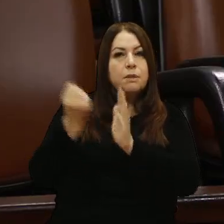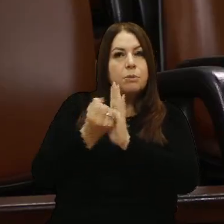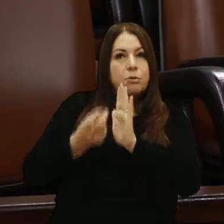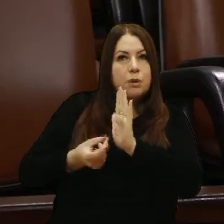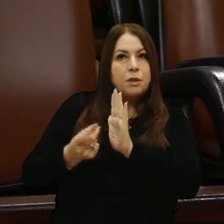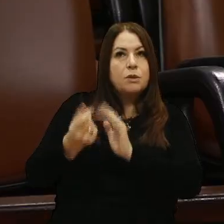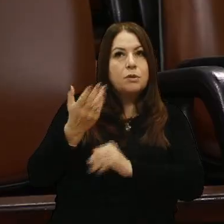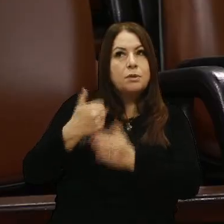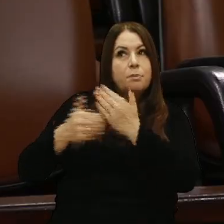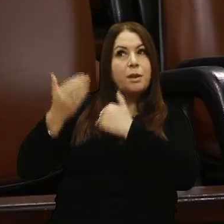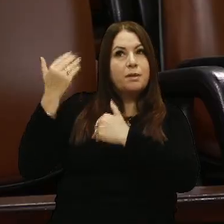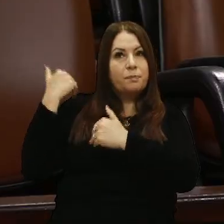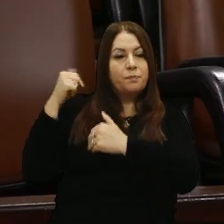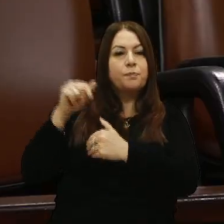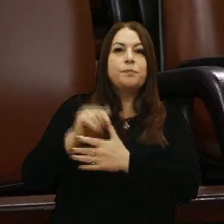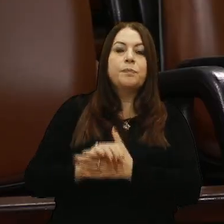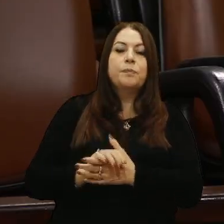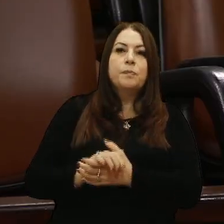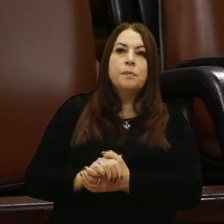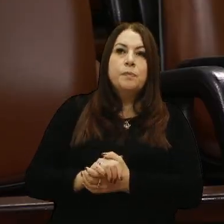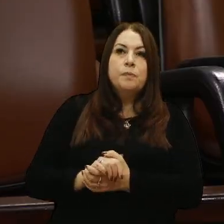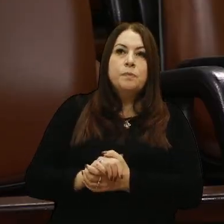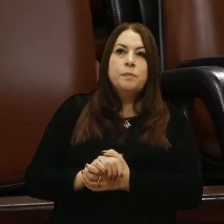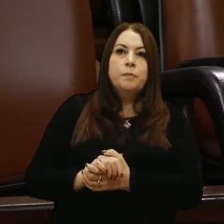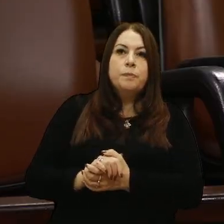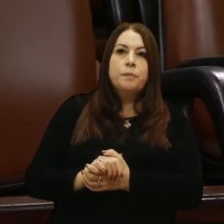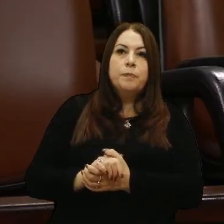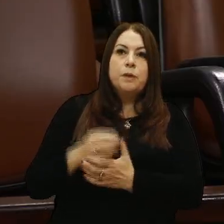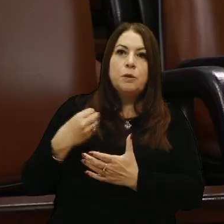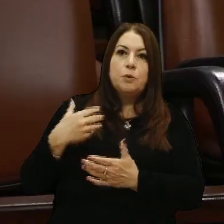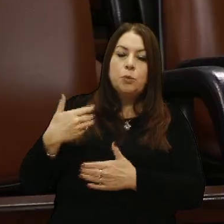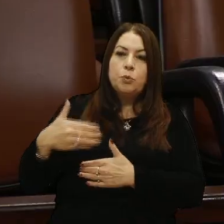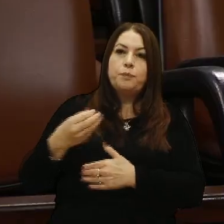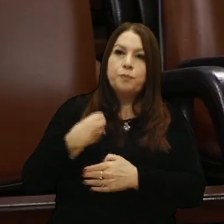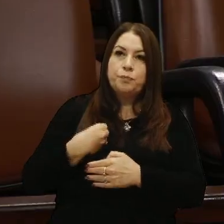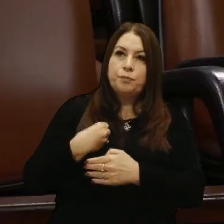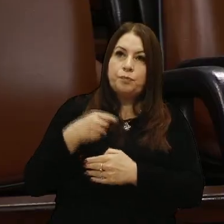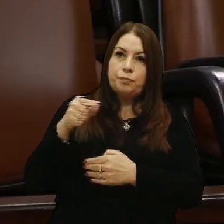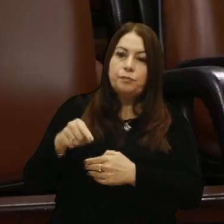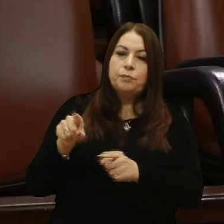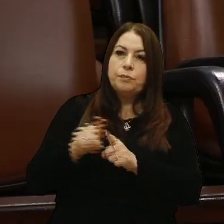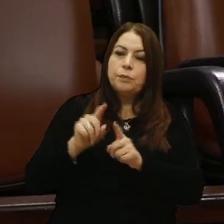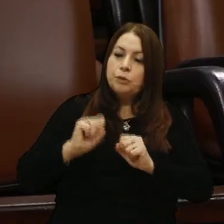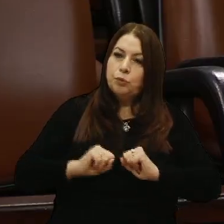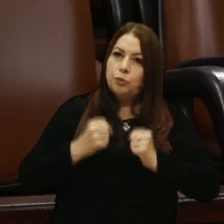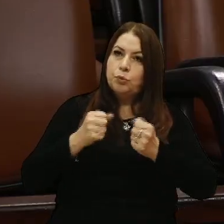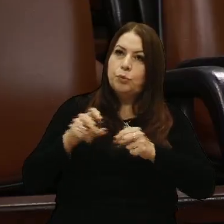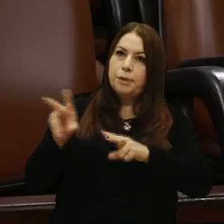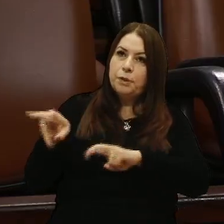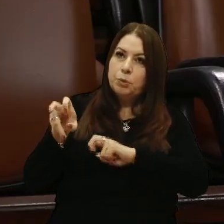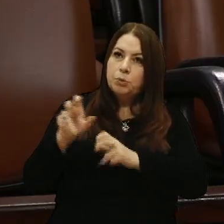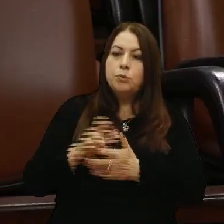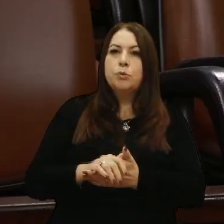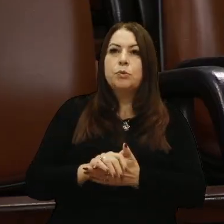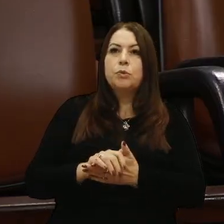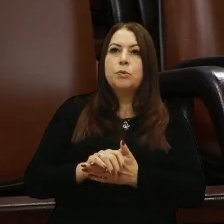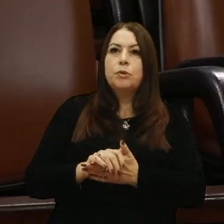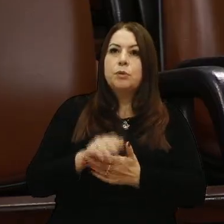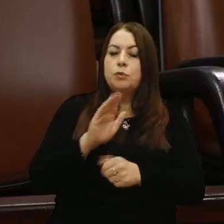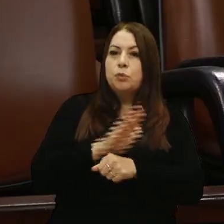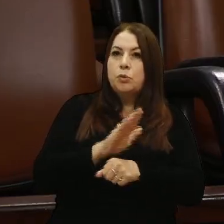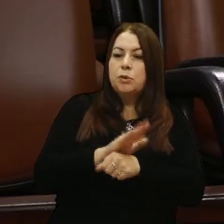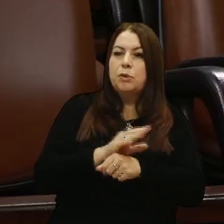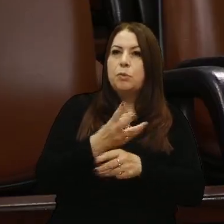seus antepassados. Ao longo da vida de Francisco, ele se dedicou à agricultura, sustentando